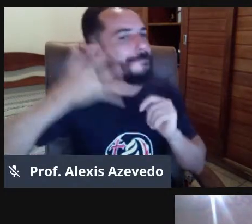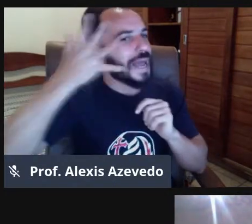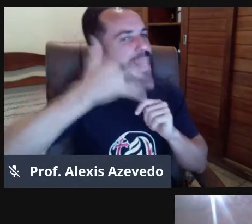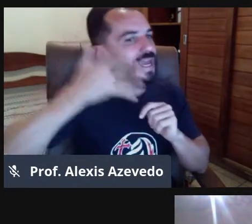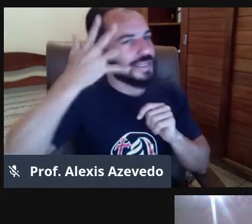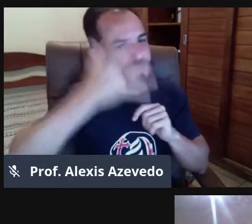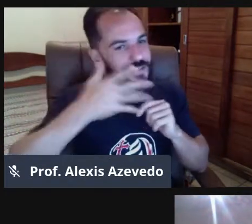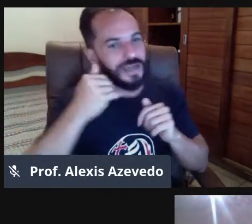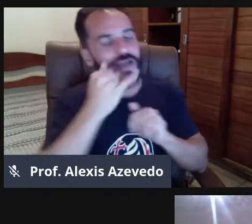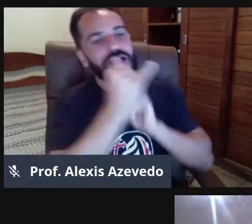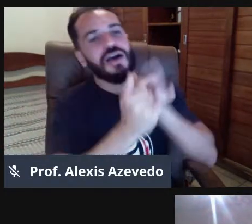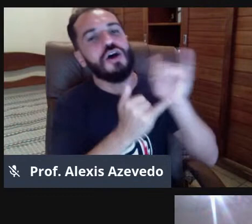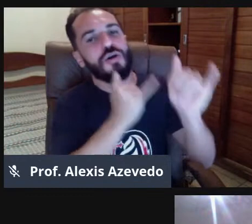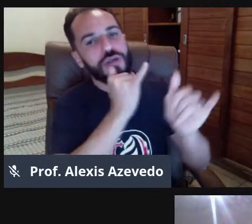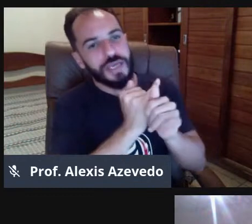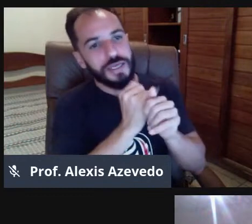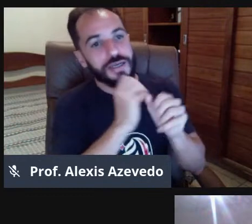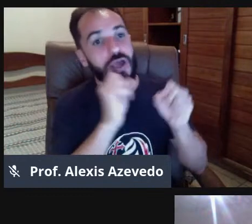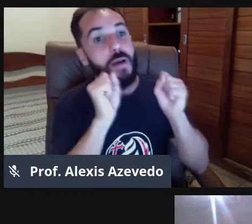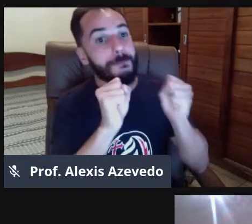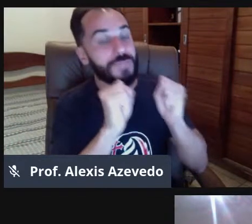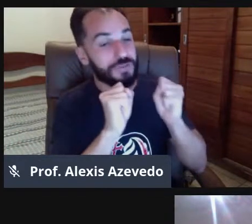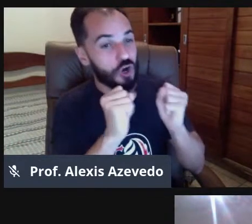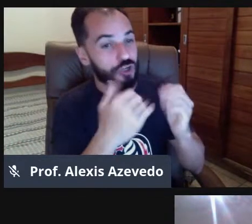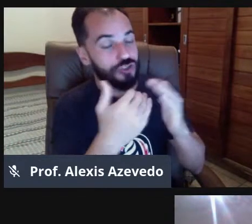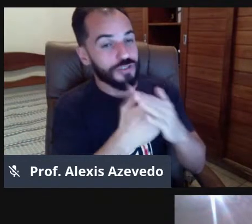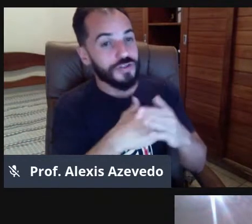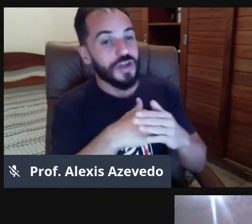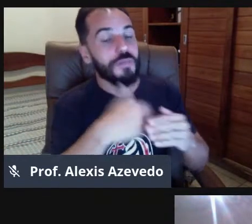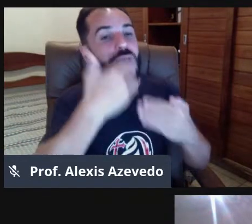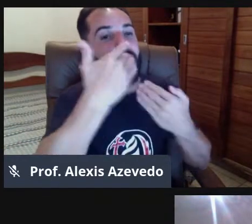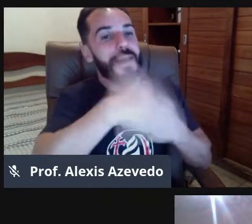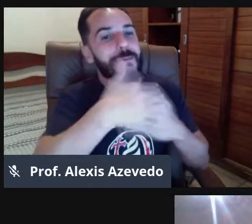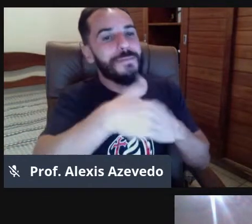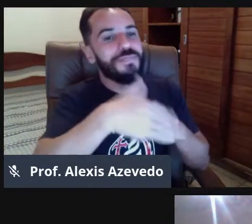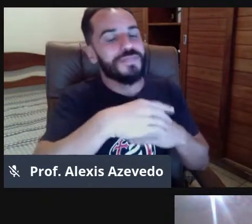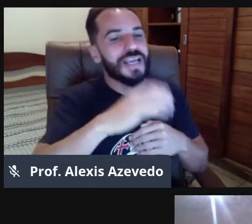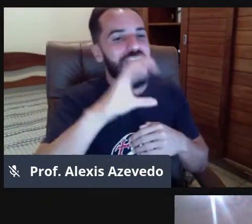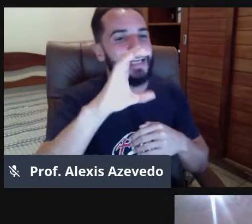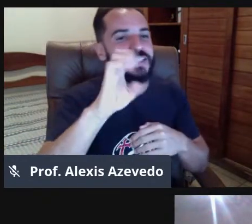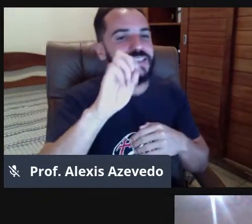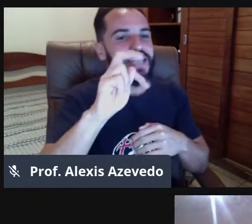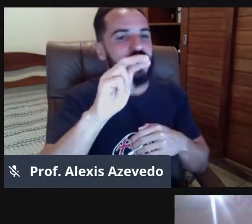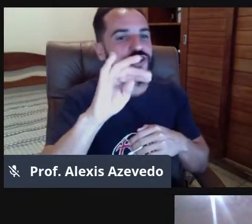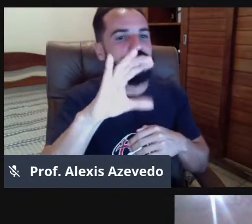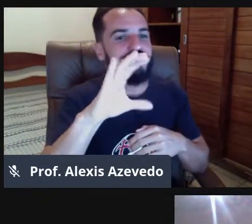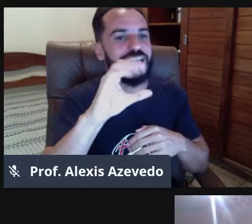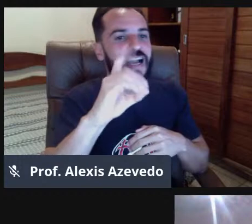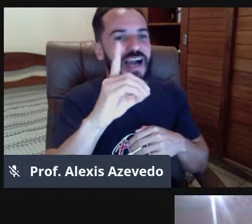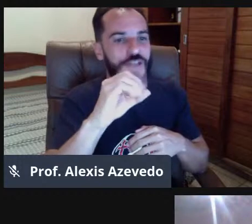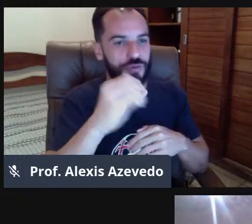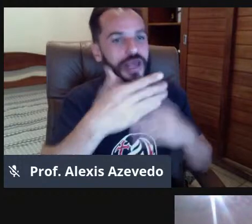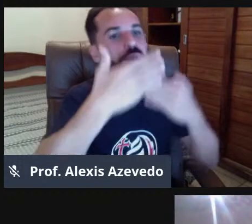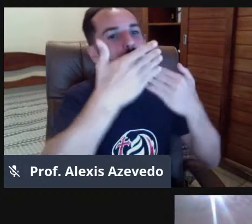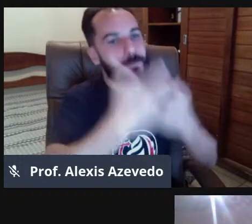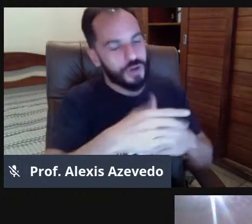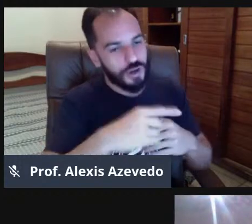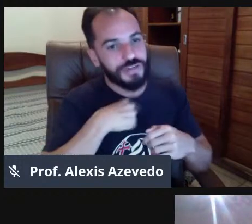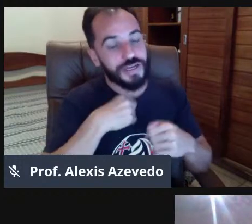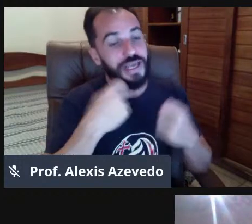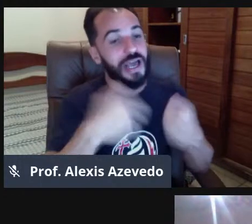tiver oportunidade de guardar um certificado, monta uma pastinha no seu computador, né? As leis